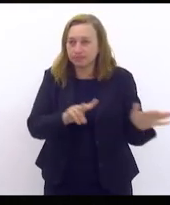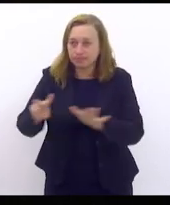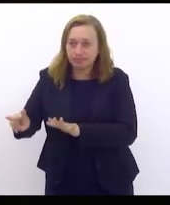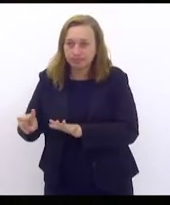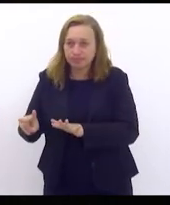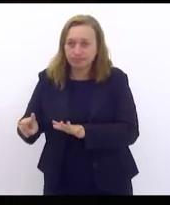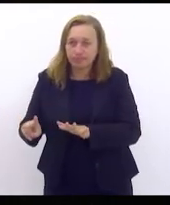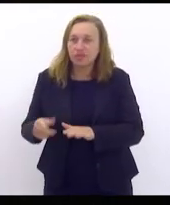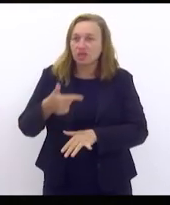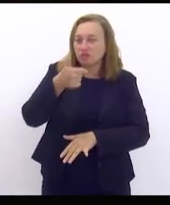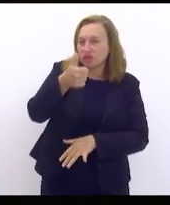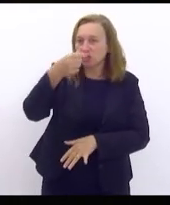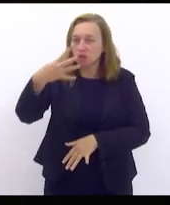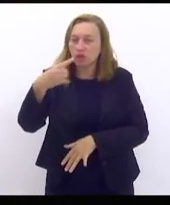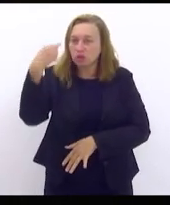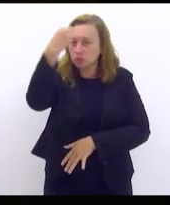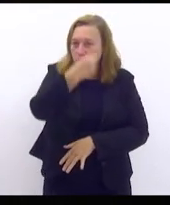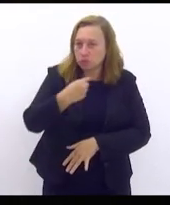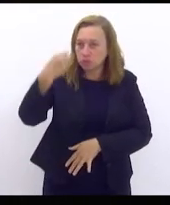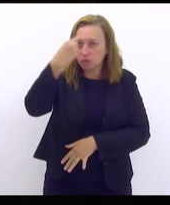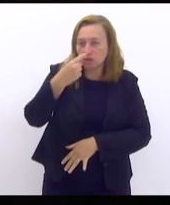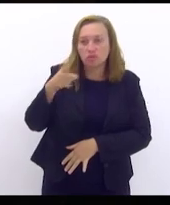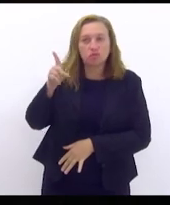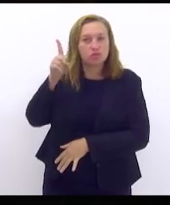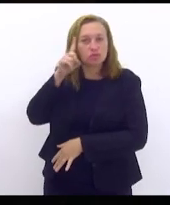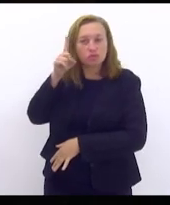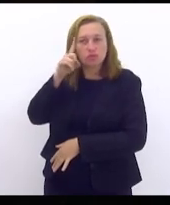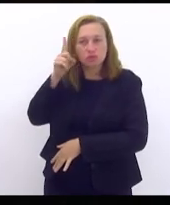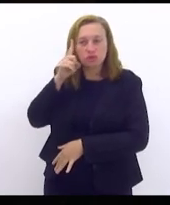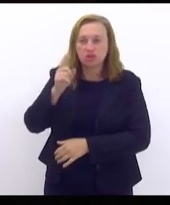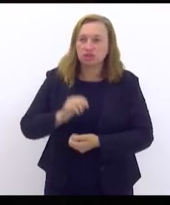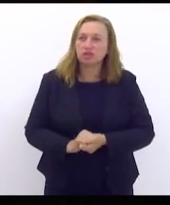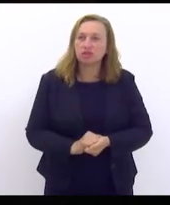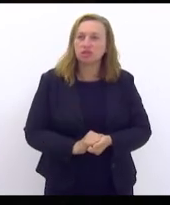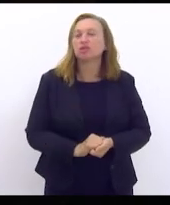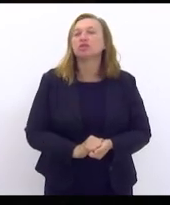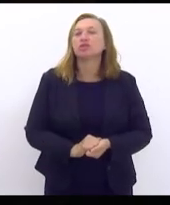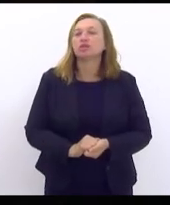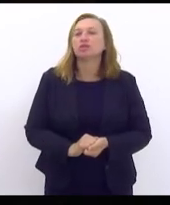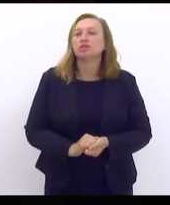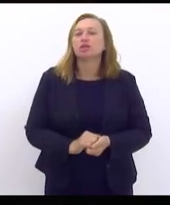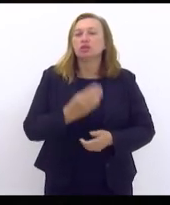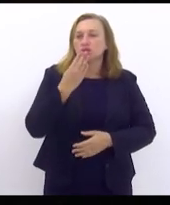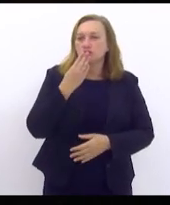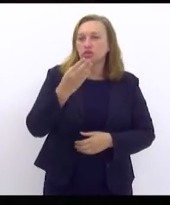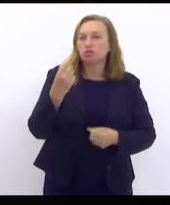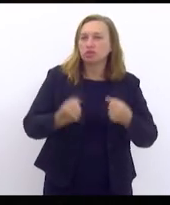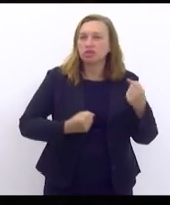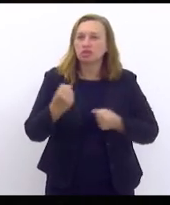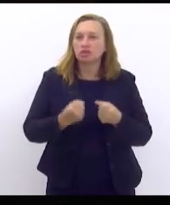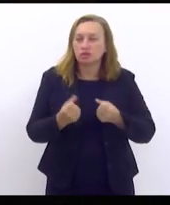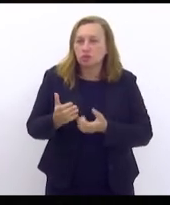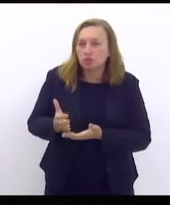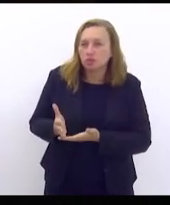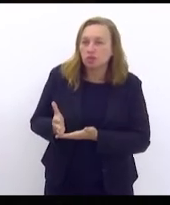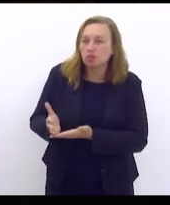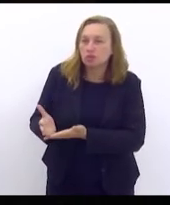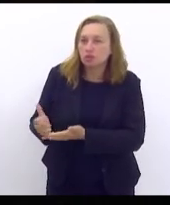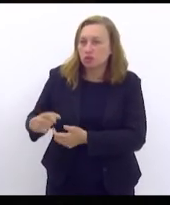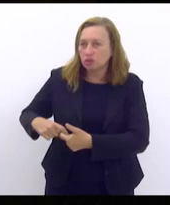durante 24 horas por dia, considerando as classes previstas nos tipos de veículos passivos de recolhimento. Ou